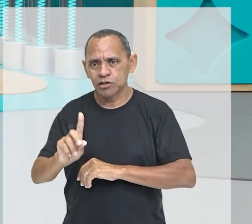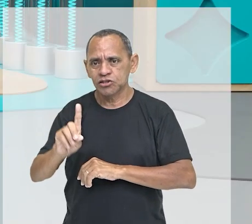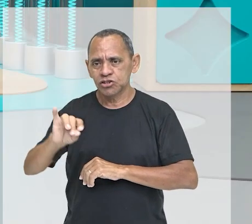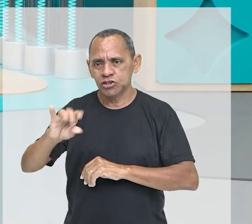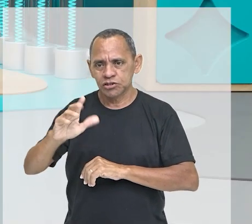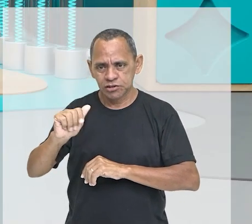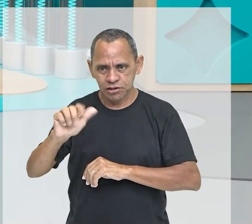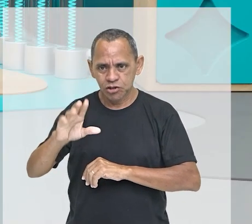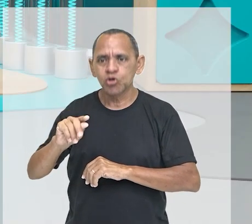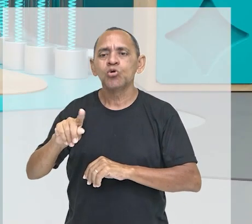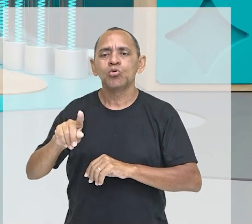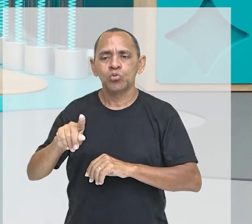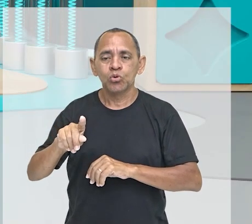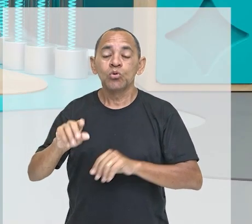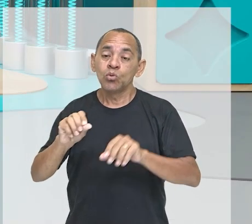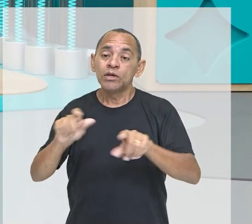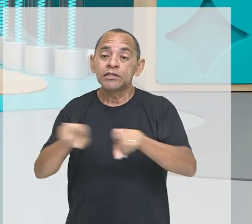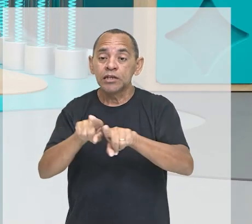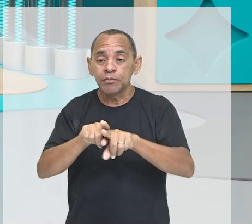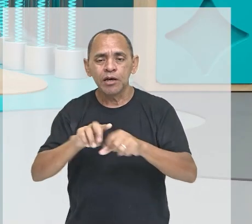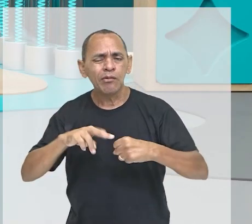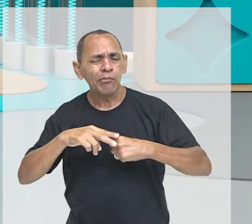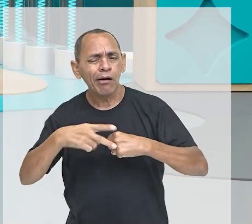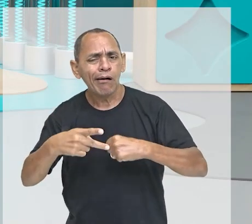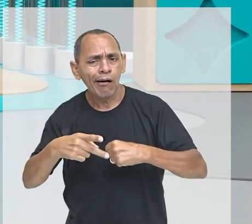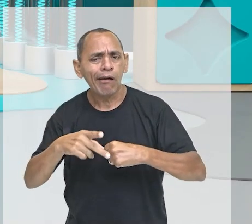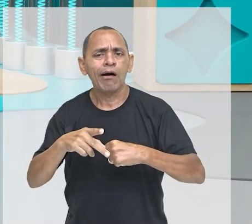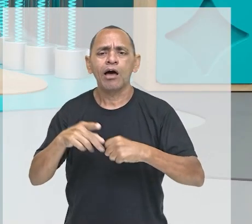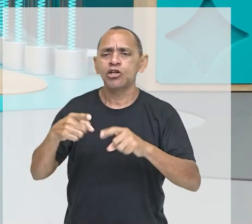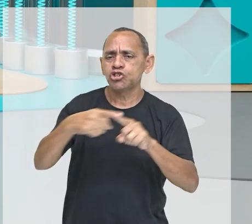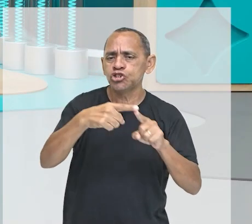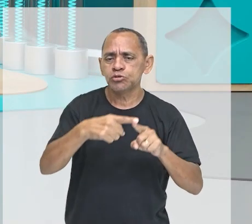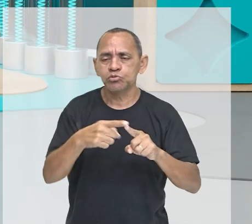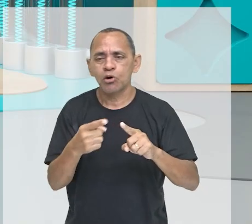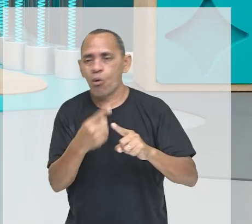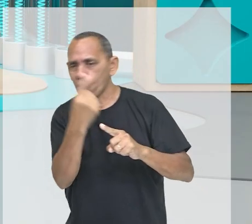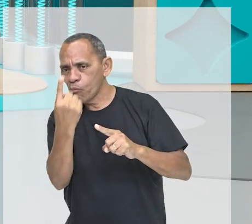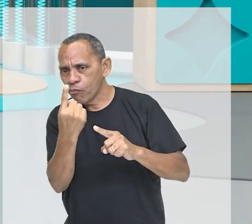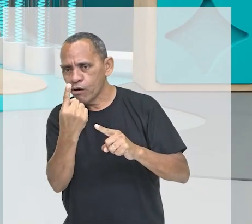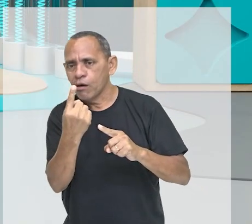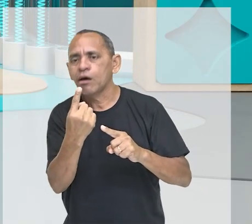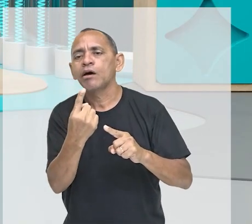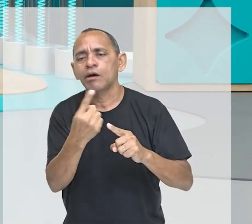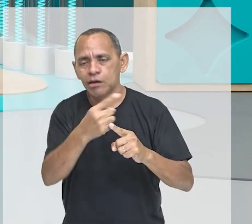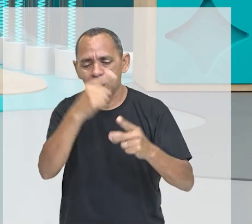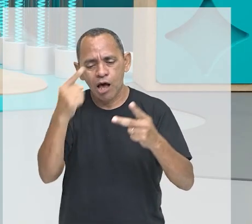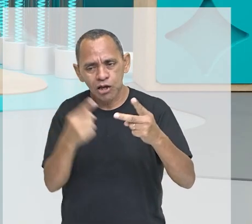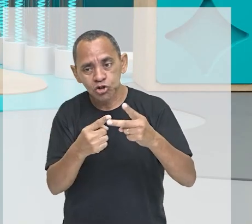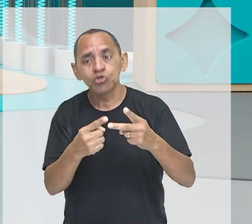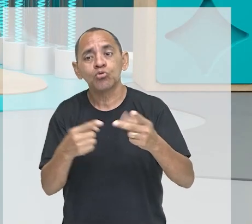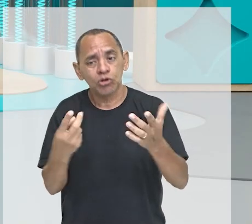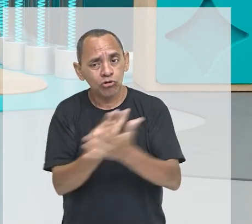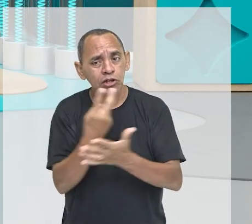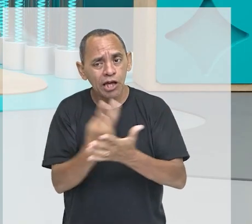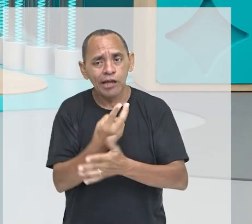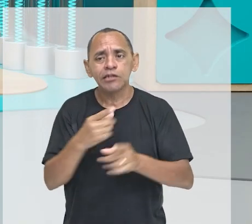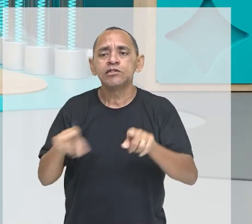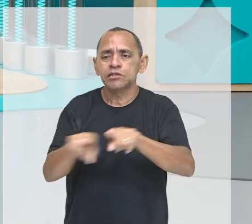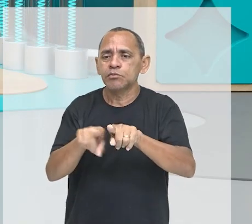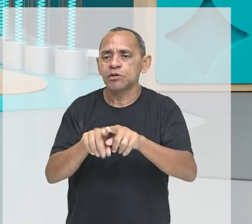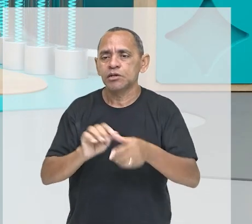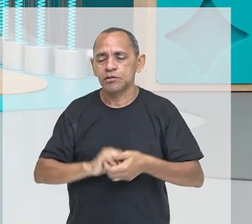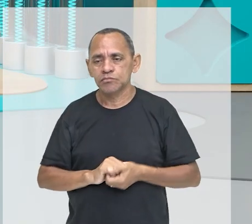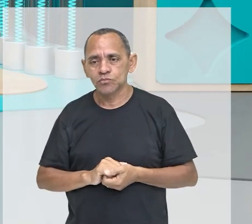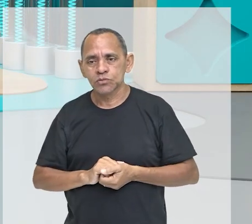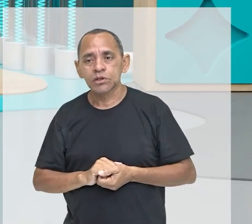de consequência, aconteça. Então, a primeira acontecendo, a segunda acontece. Se não acontecer a